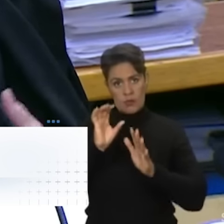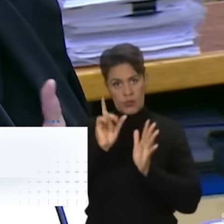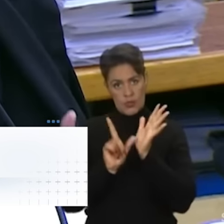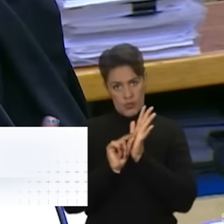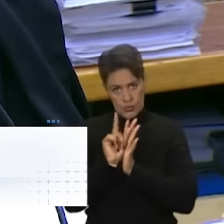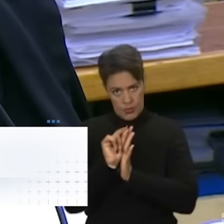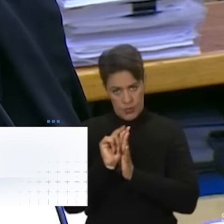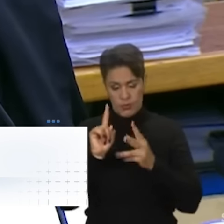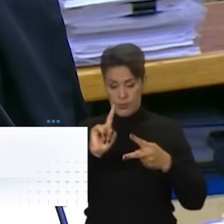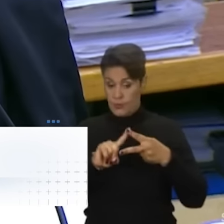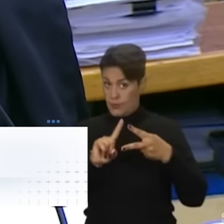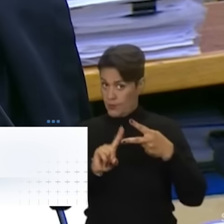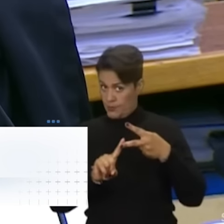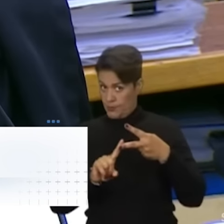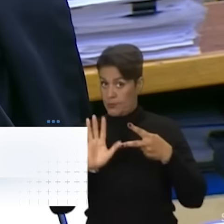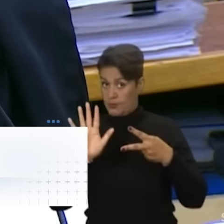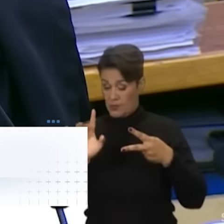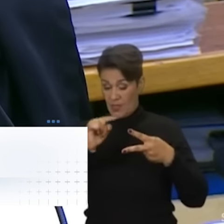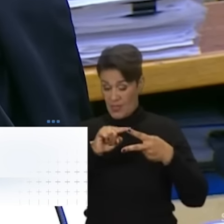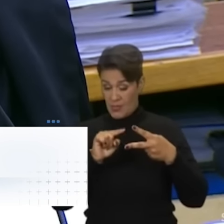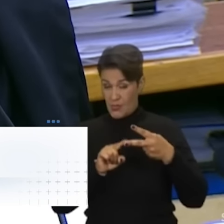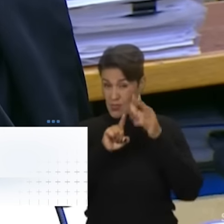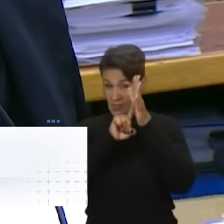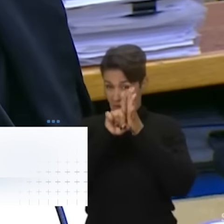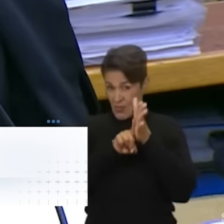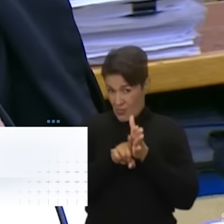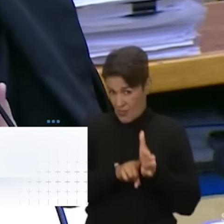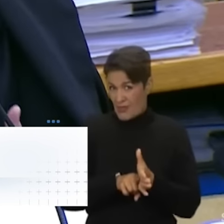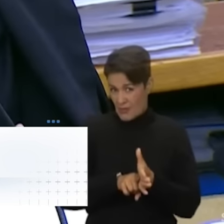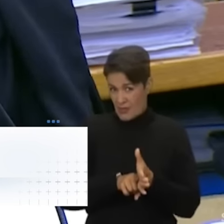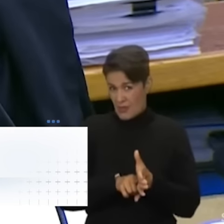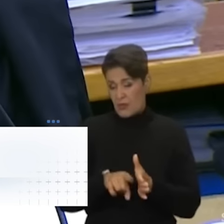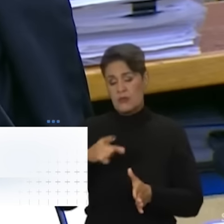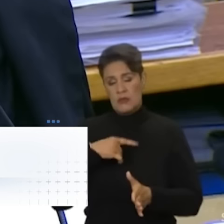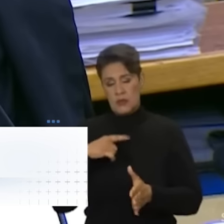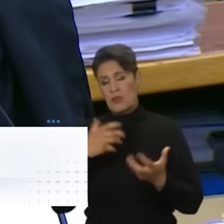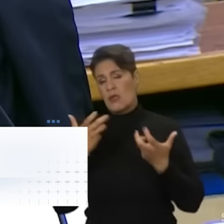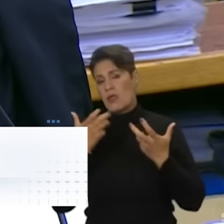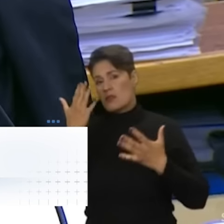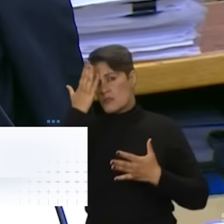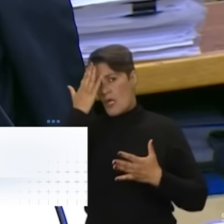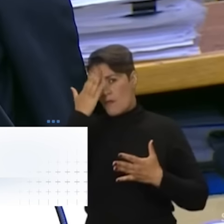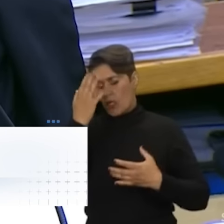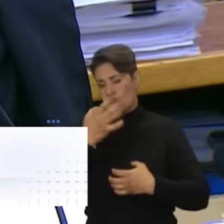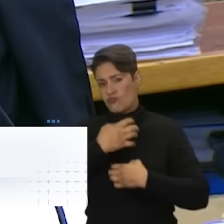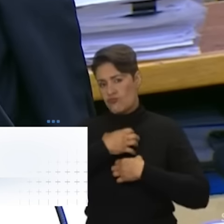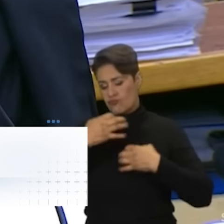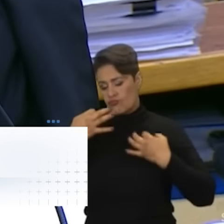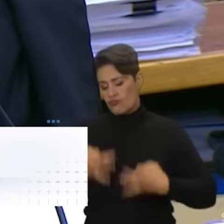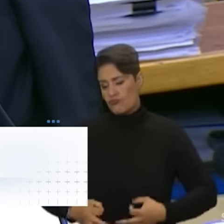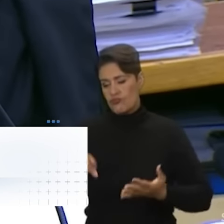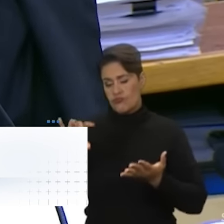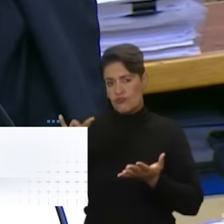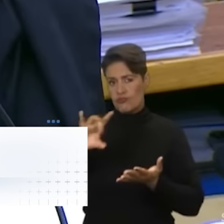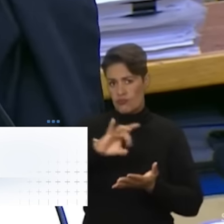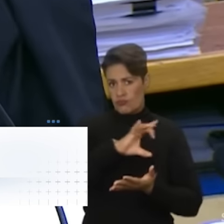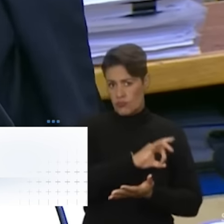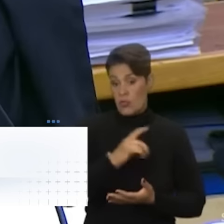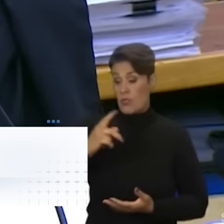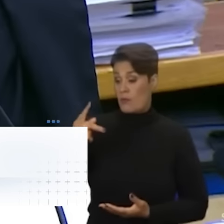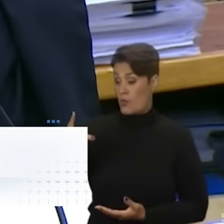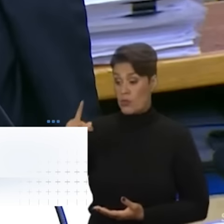apuravam, como apuram, diversas condutas, as investigações realizadas pela Polícia Federal, as requisições